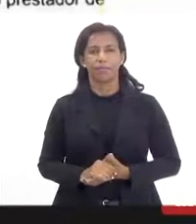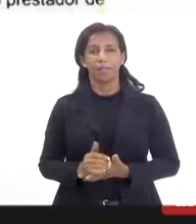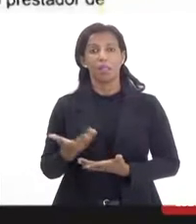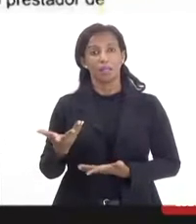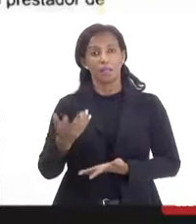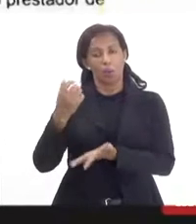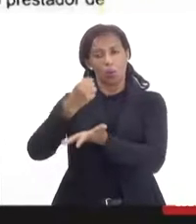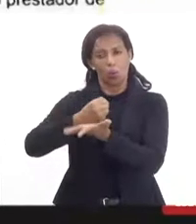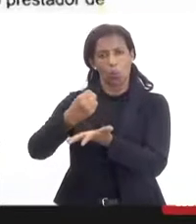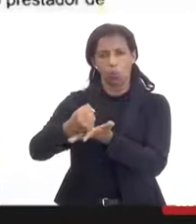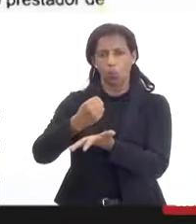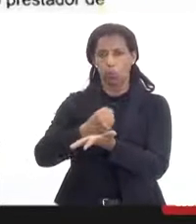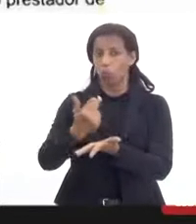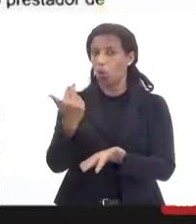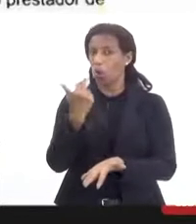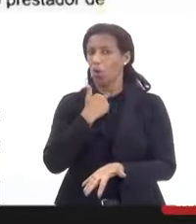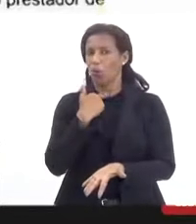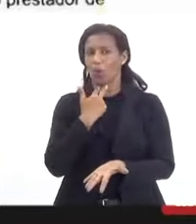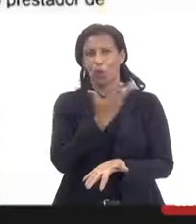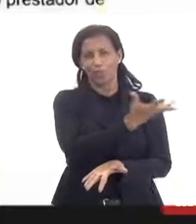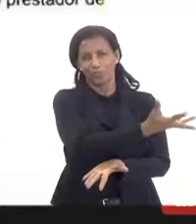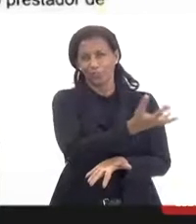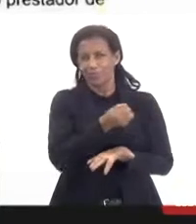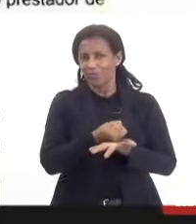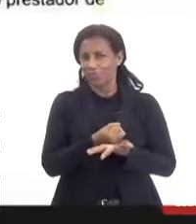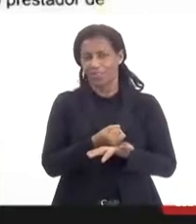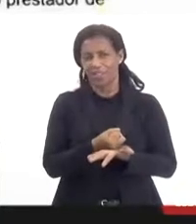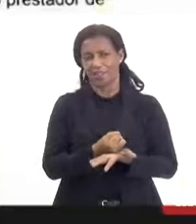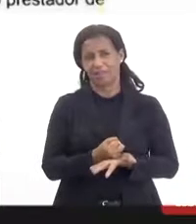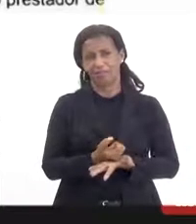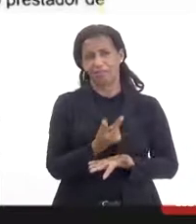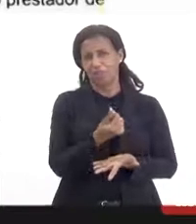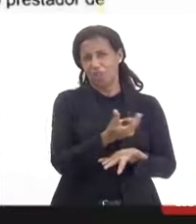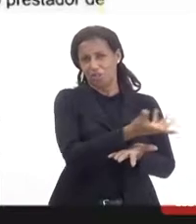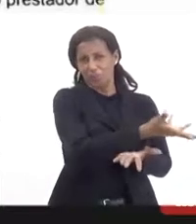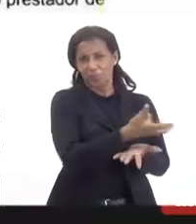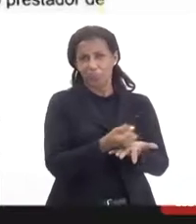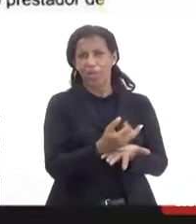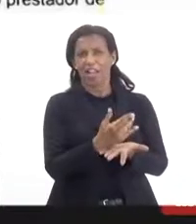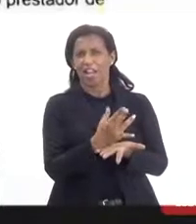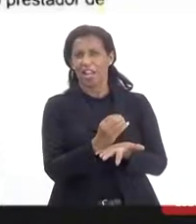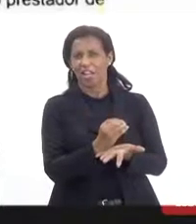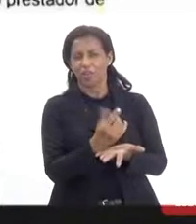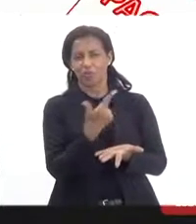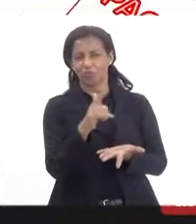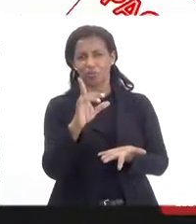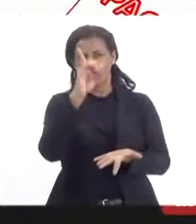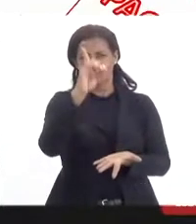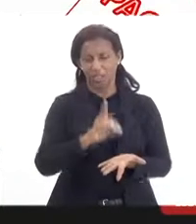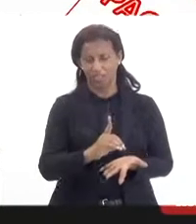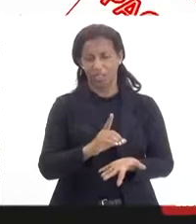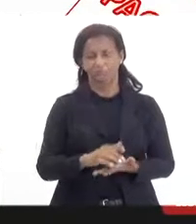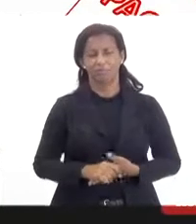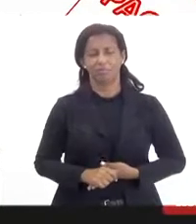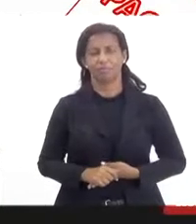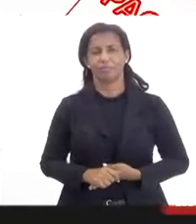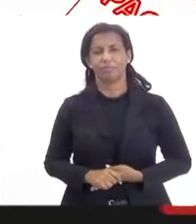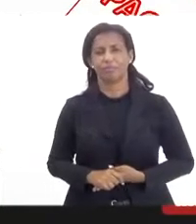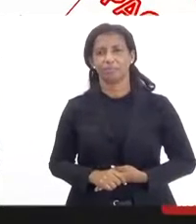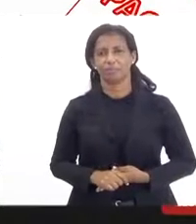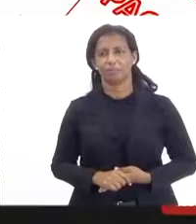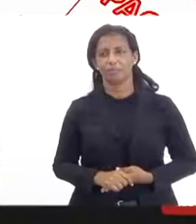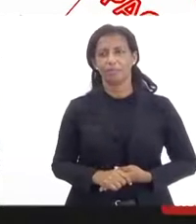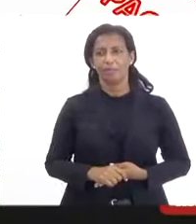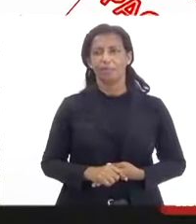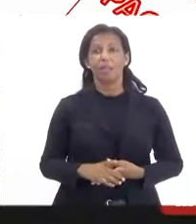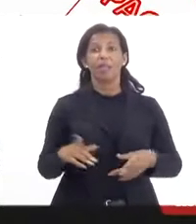contratou não poderia fazer jus ao crédito. Tá? Então, esse é o argumento em relação à tese 3.